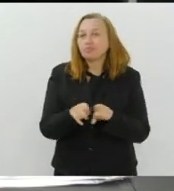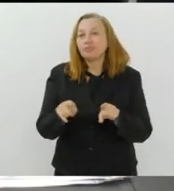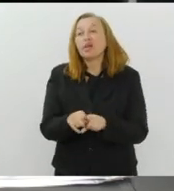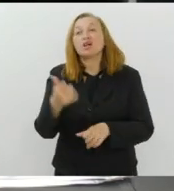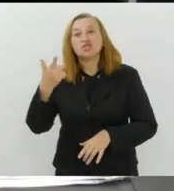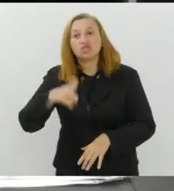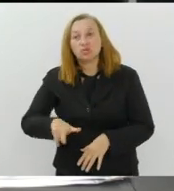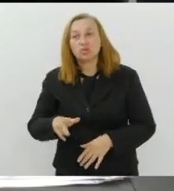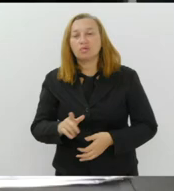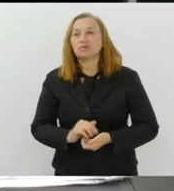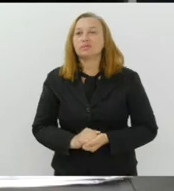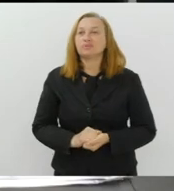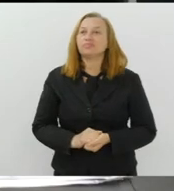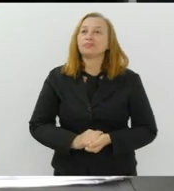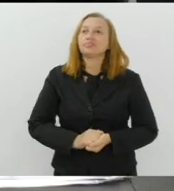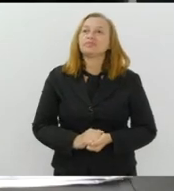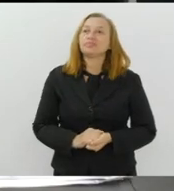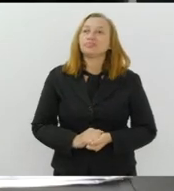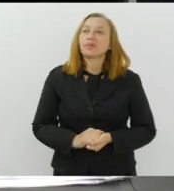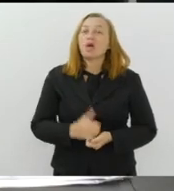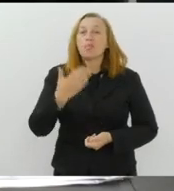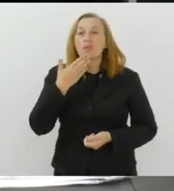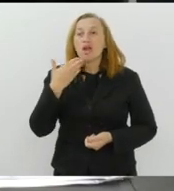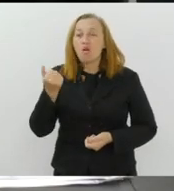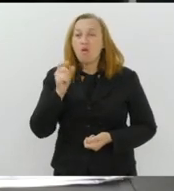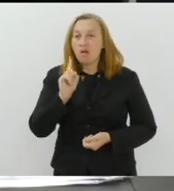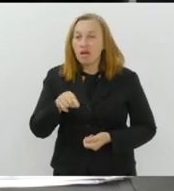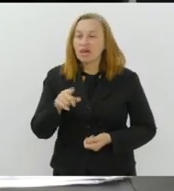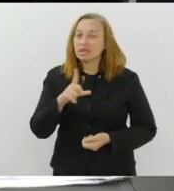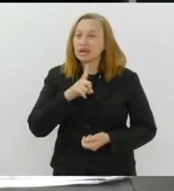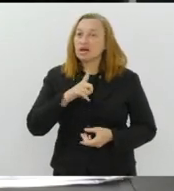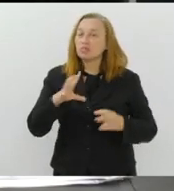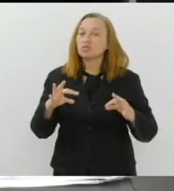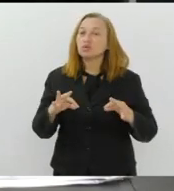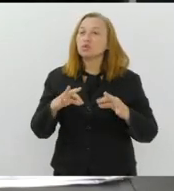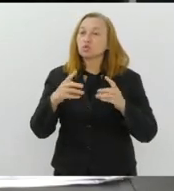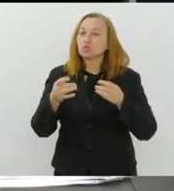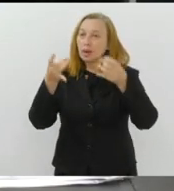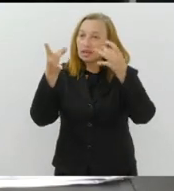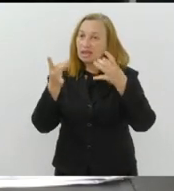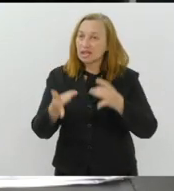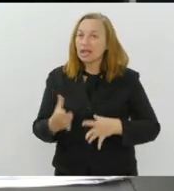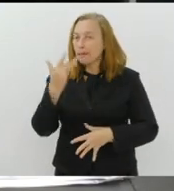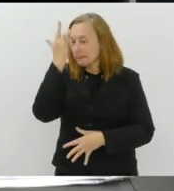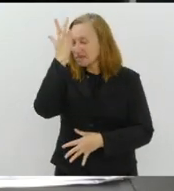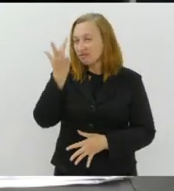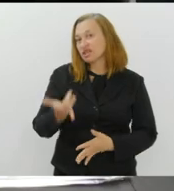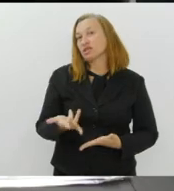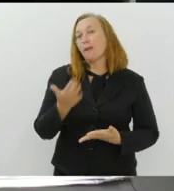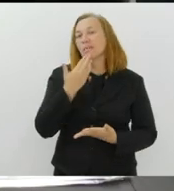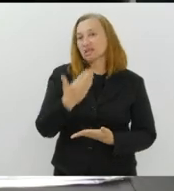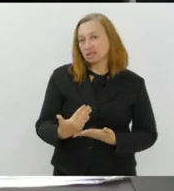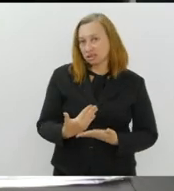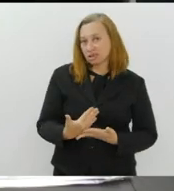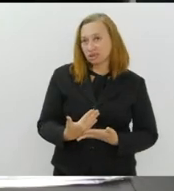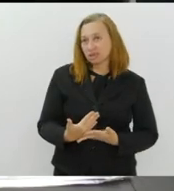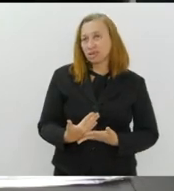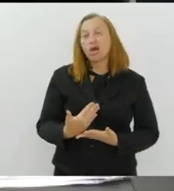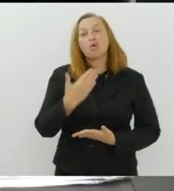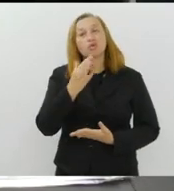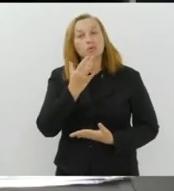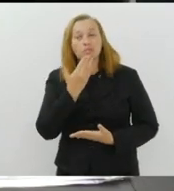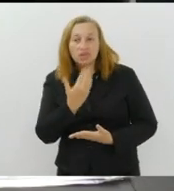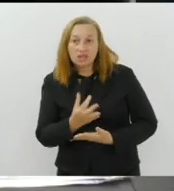vez, o melhor é que nós tenhamos tudo especificado, porque é mais fácil de pedir. Quando o pedido vem